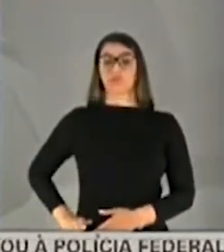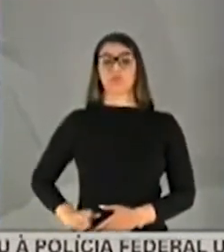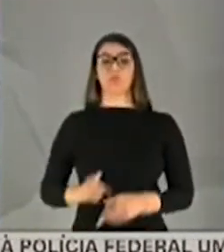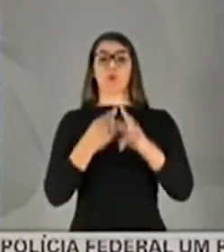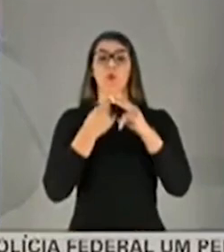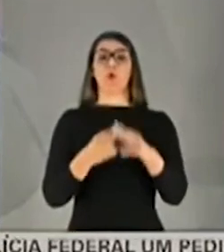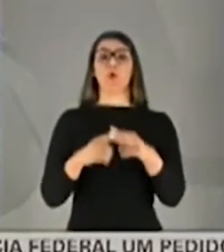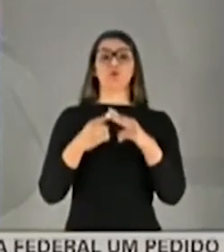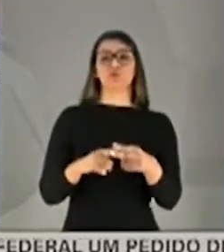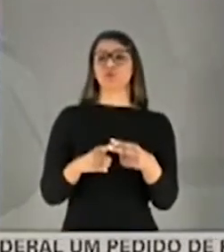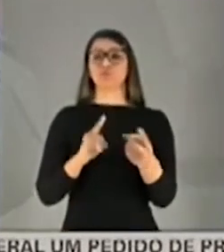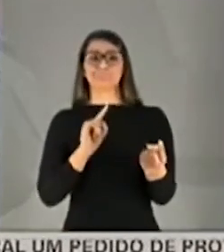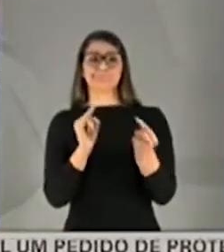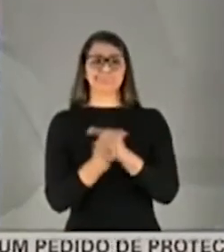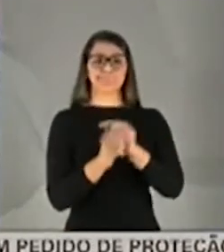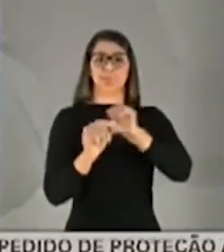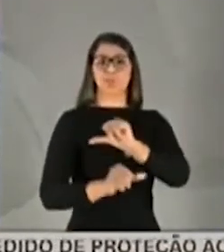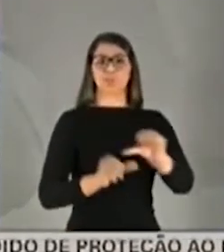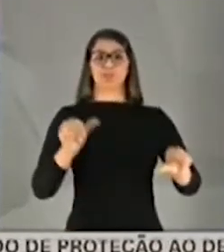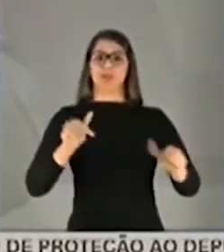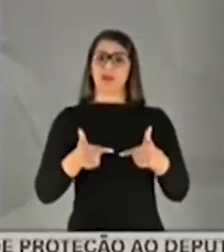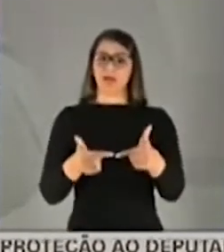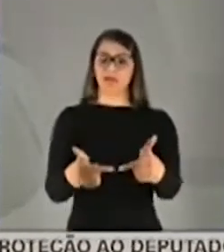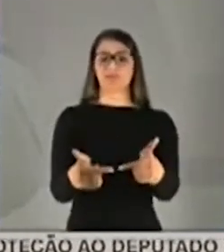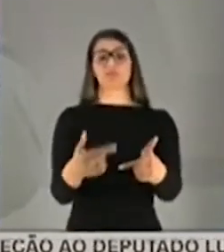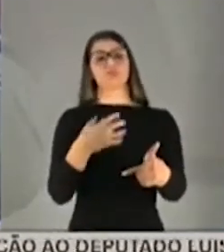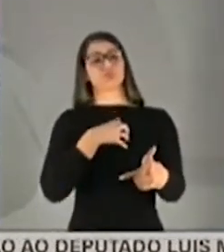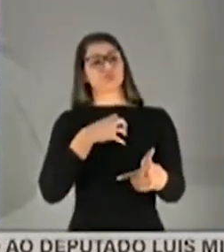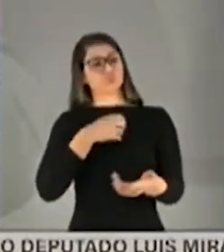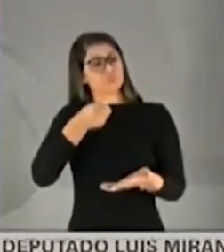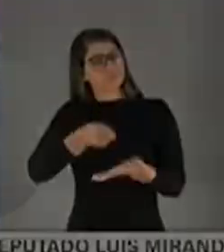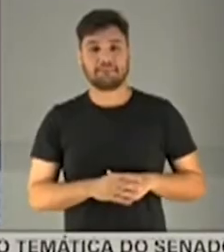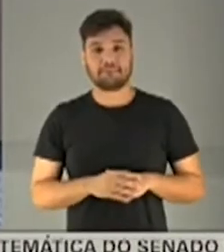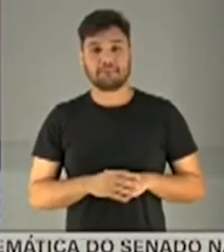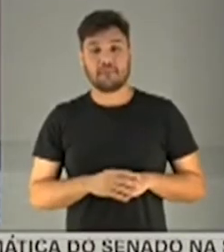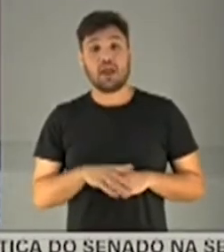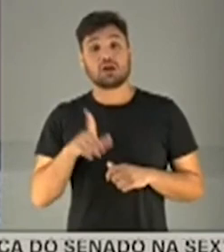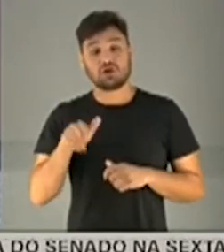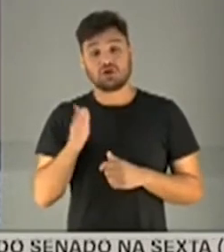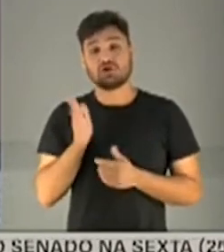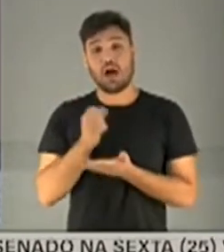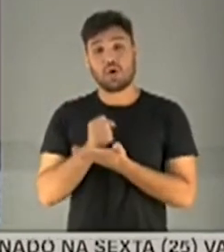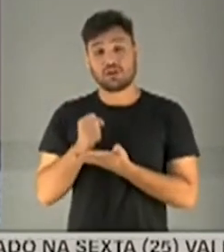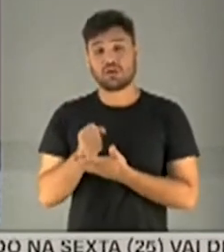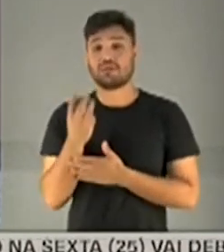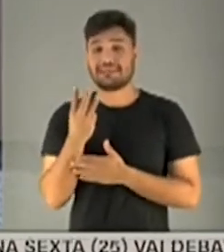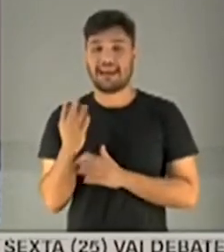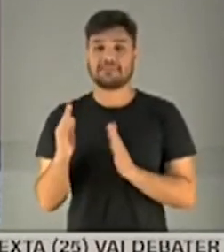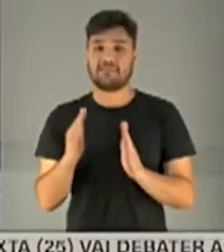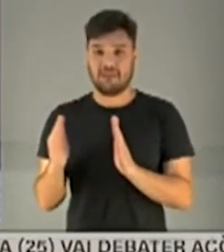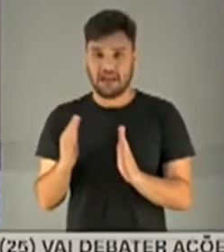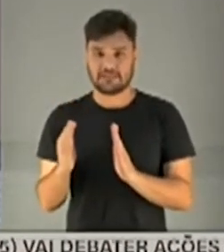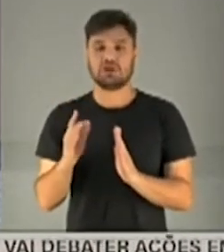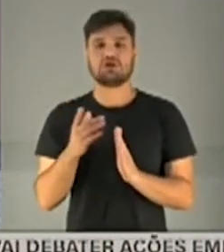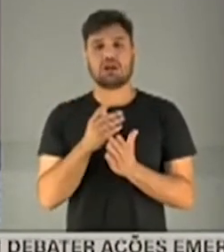corrigir a rota, virar a página e produzir as ações de forma consistente para salvar vidas. Foram contratadas 3 fases, as 3 fases